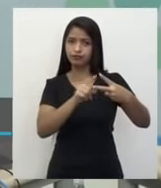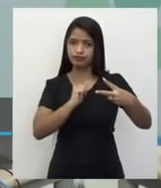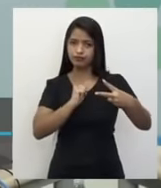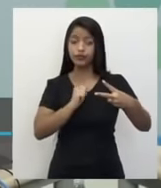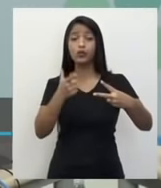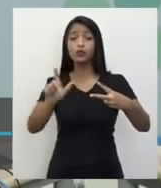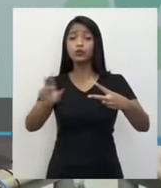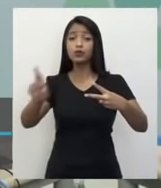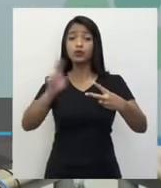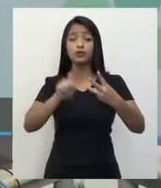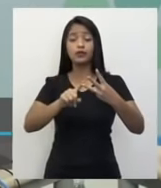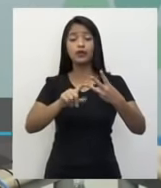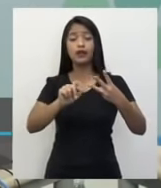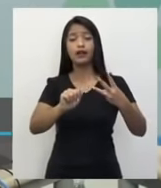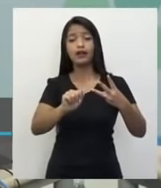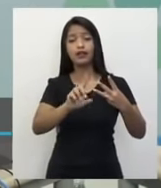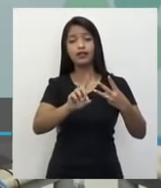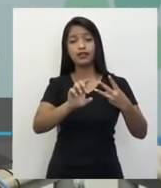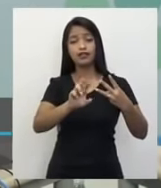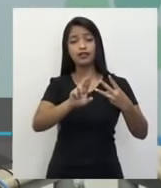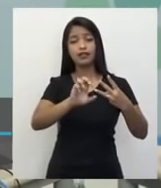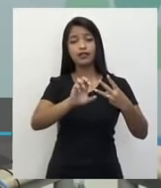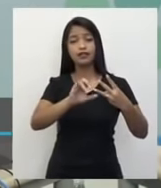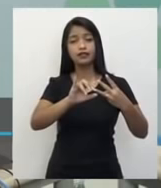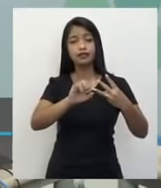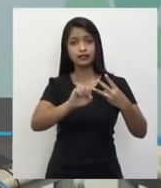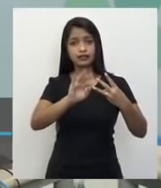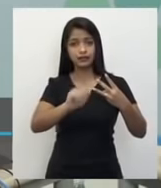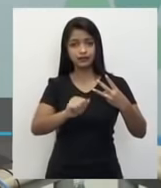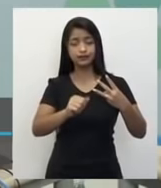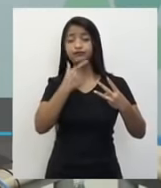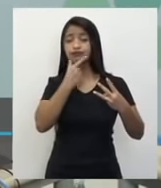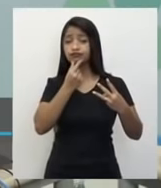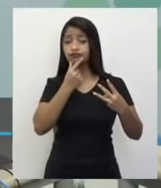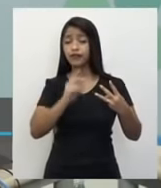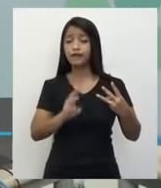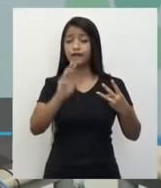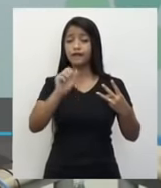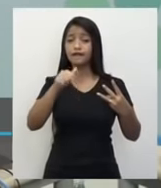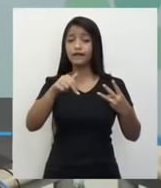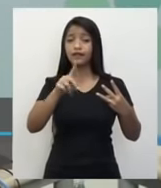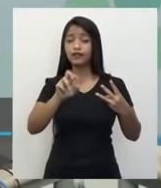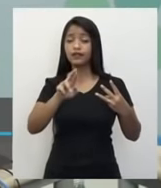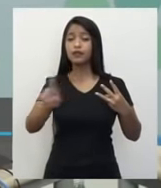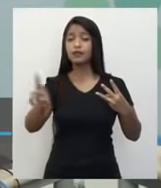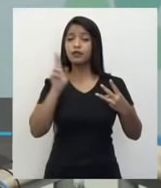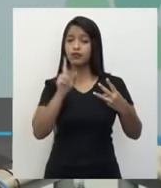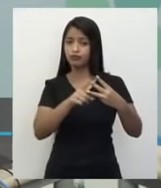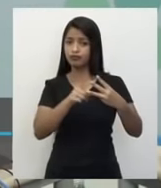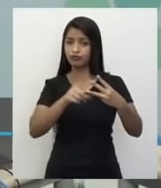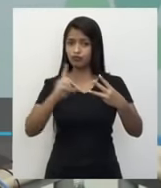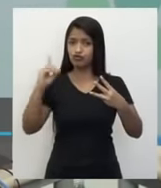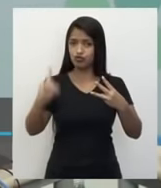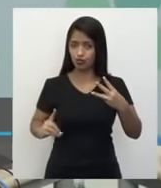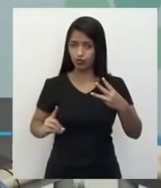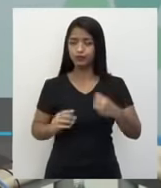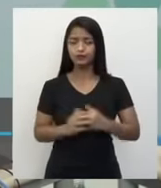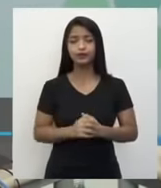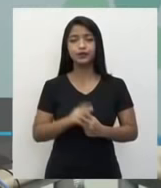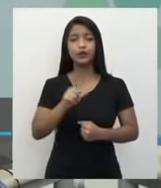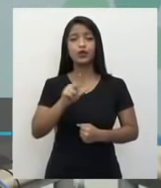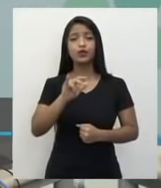aderecista, o Vander, o diretor, o Luiz Fernando pediu para a gente mandar um oi